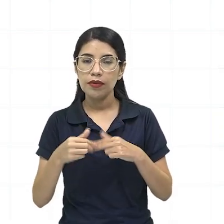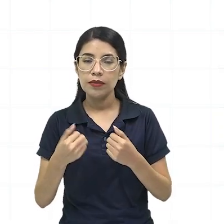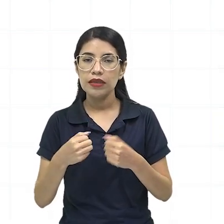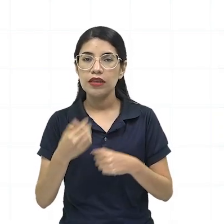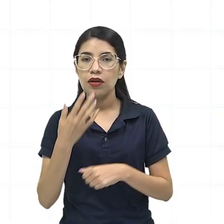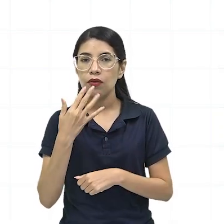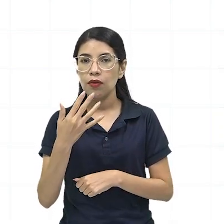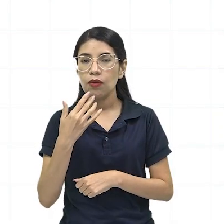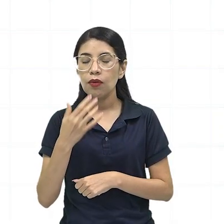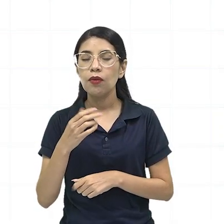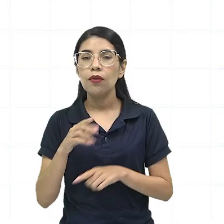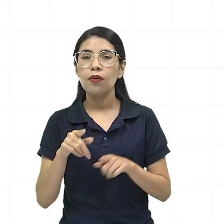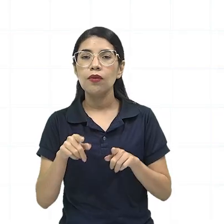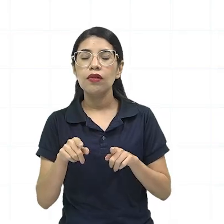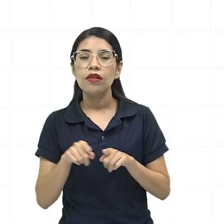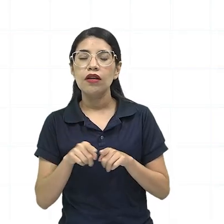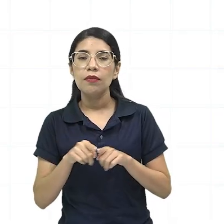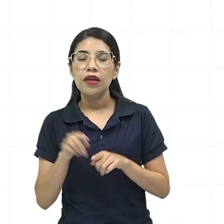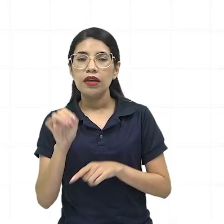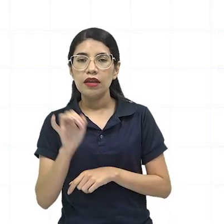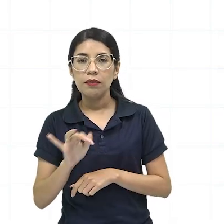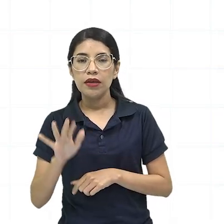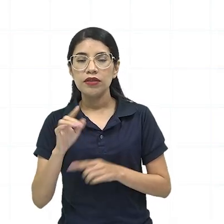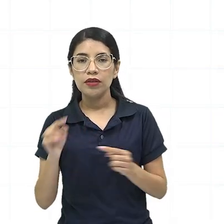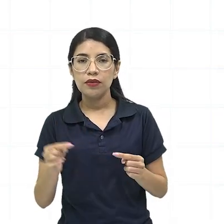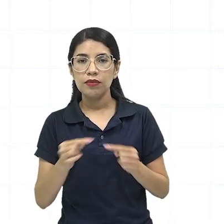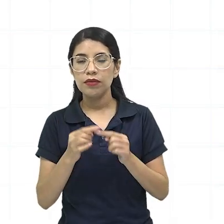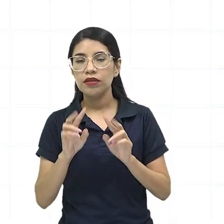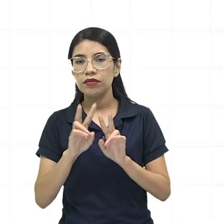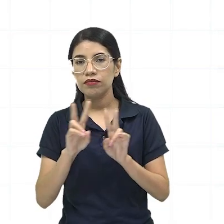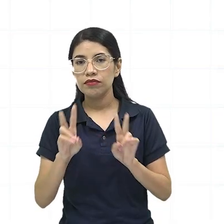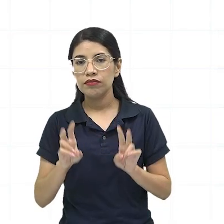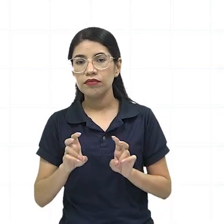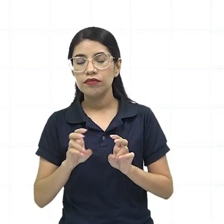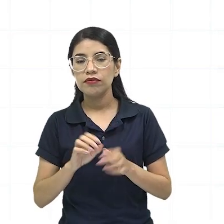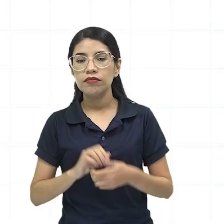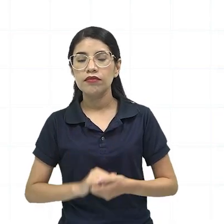atraem, imagens que tenham a ver com a nossa temática.